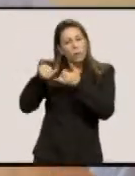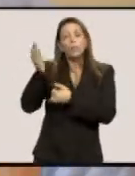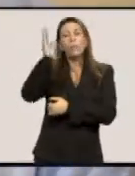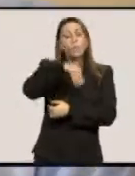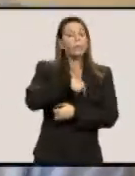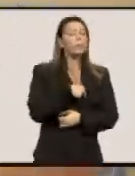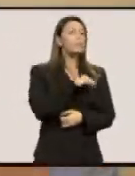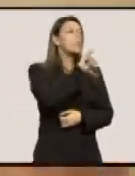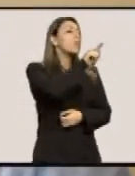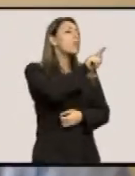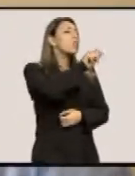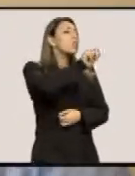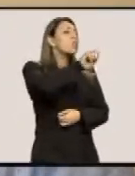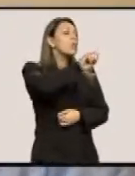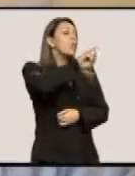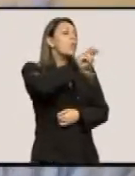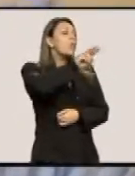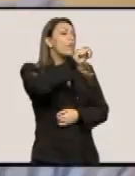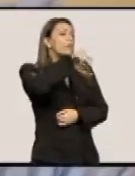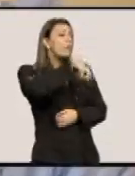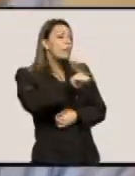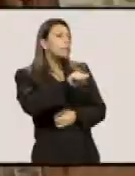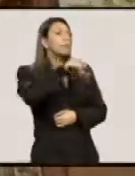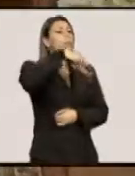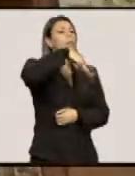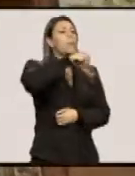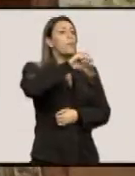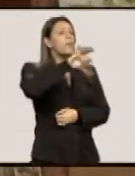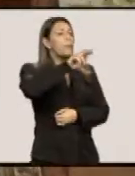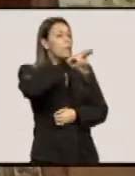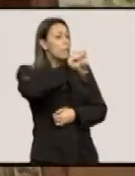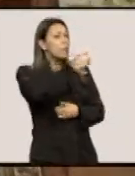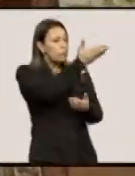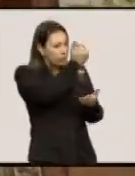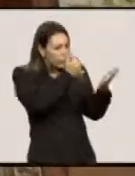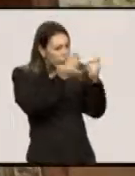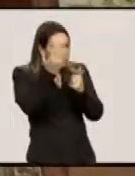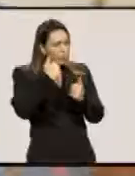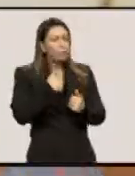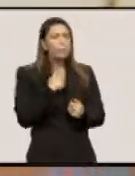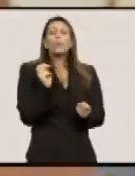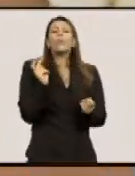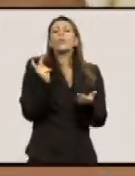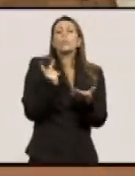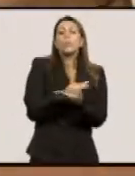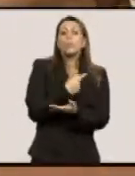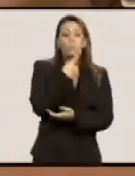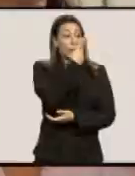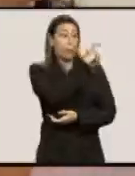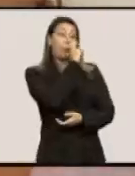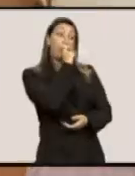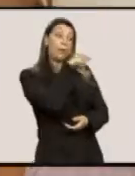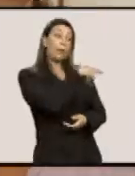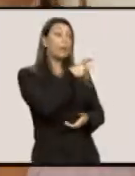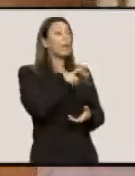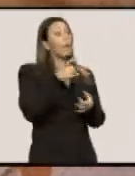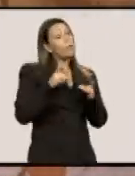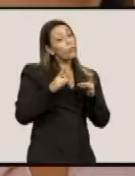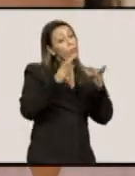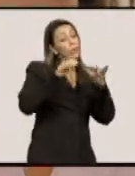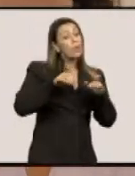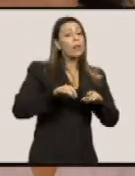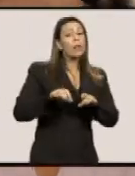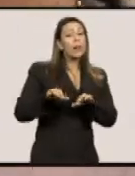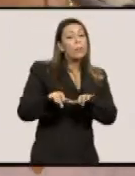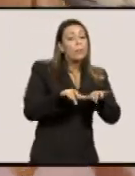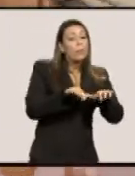Giovana, Matheus, tô ouvindo a Aninha, venham. Todos sentam à mesa. O que tá acontecendo? Teu pai, ele quer